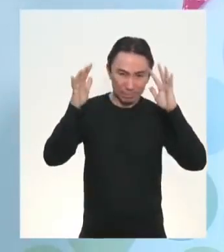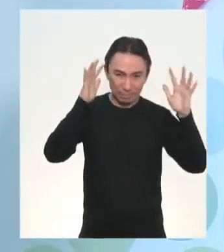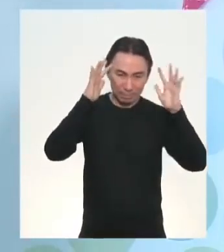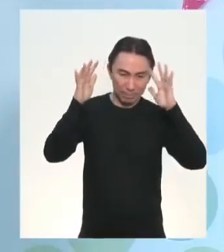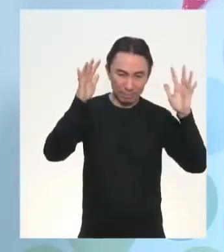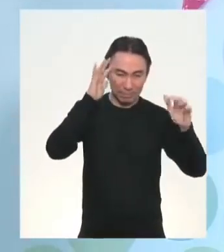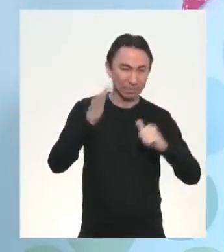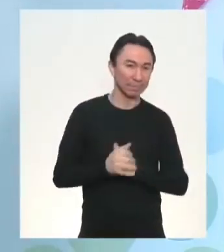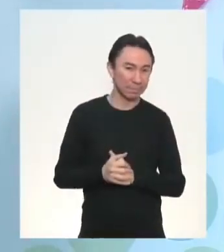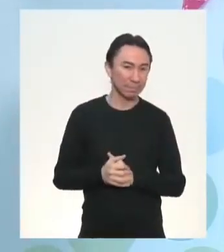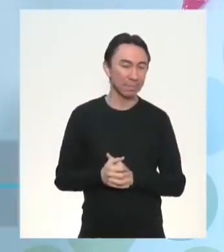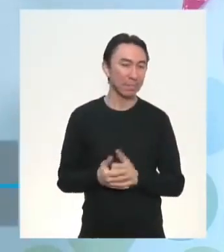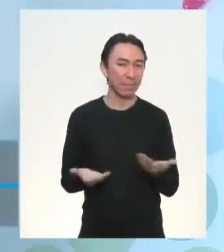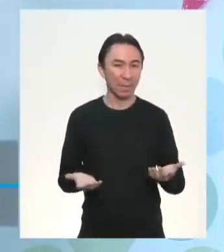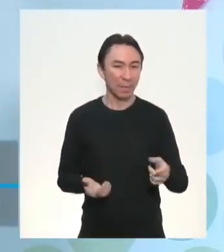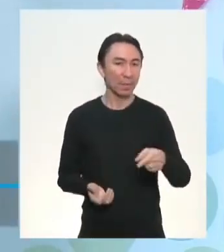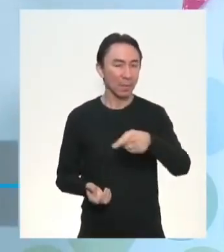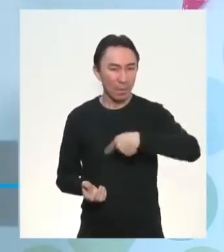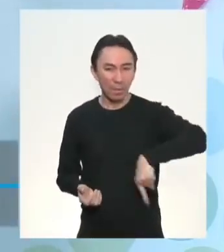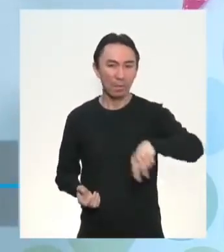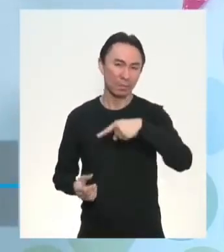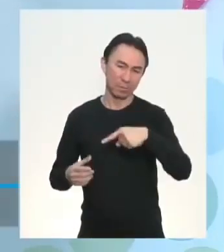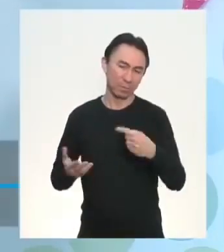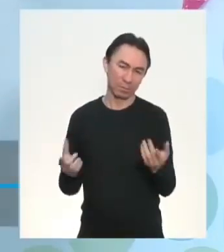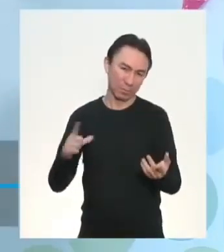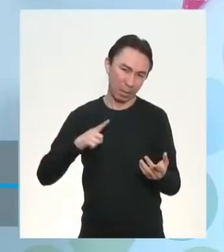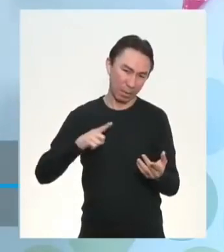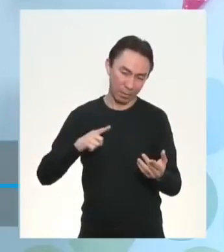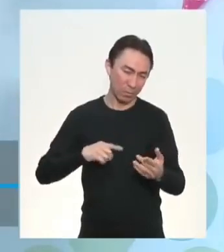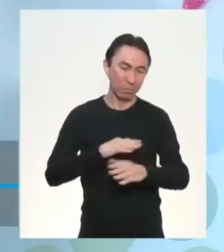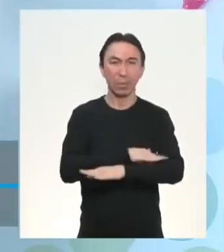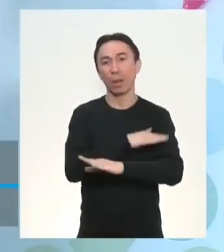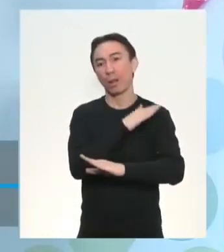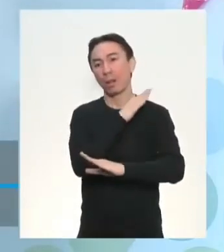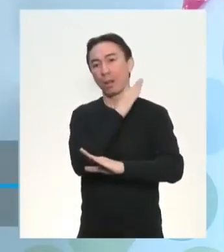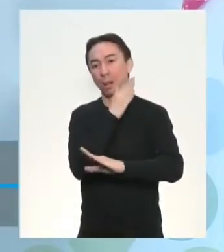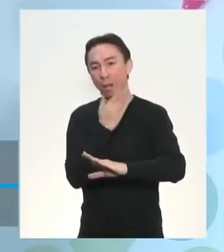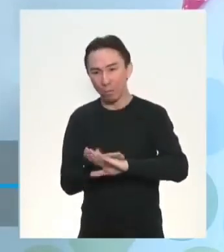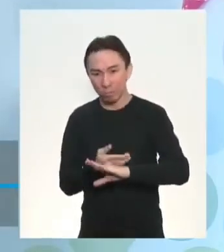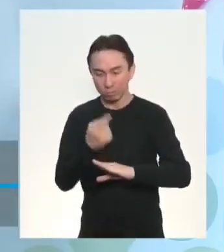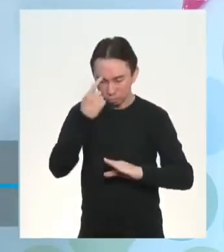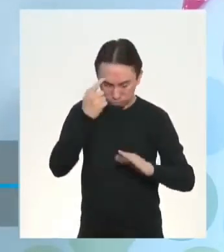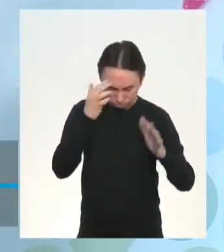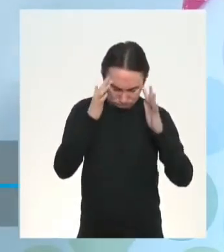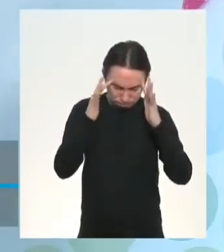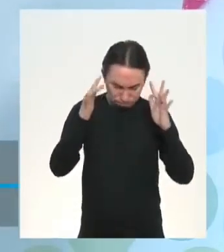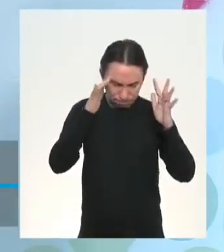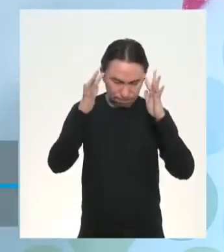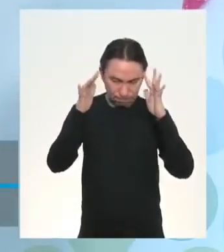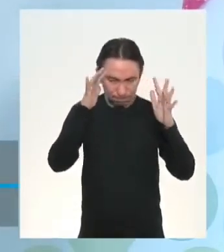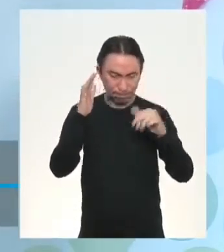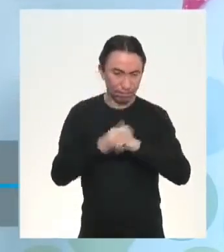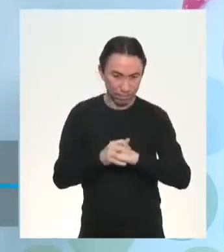gente já começar, vamos ter aí todo o dia para pensar sobre isso, o finalzinho da semana.